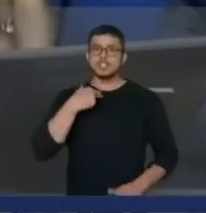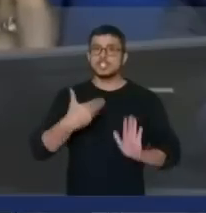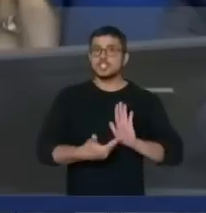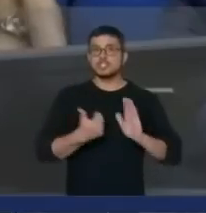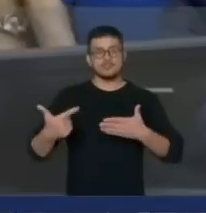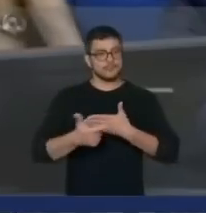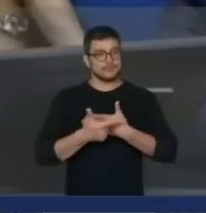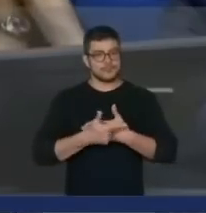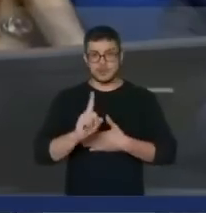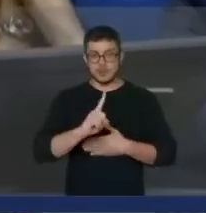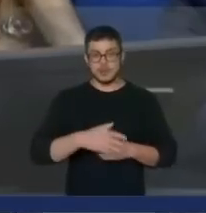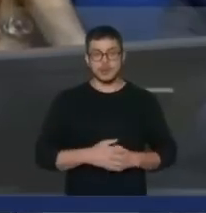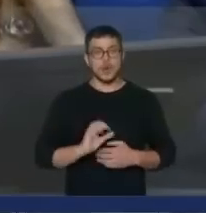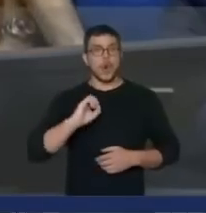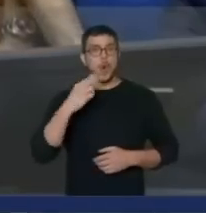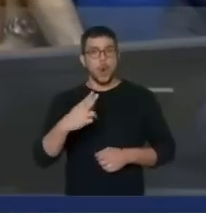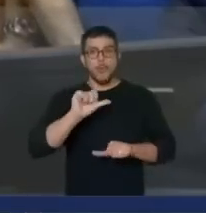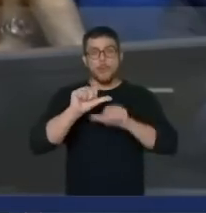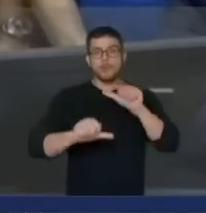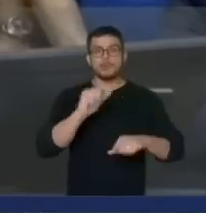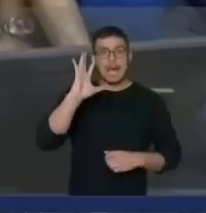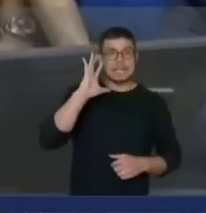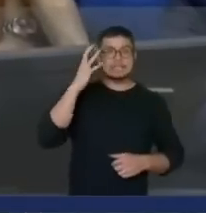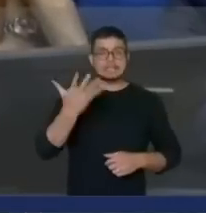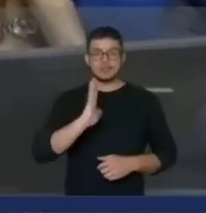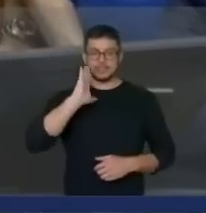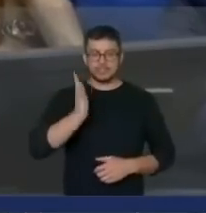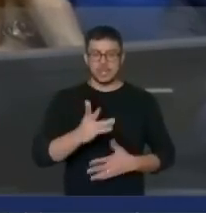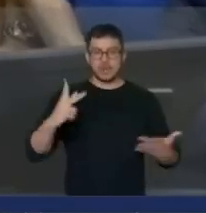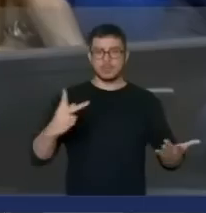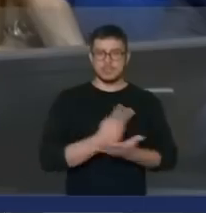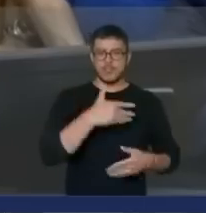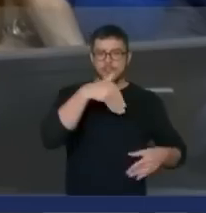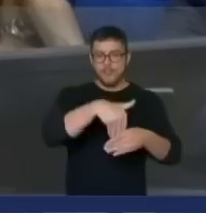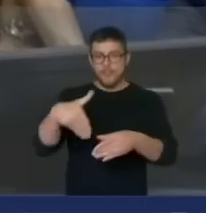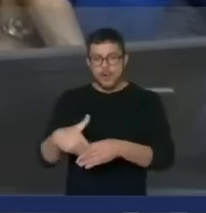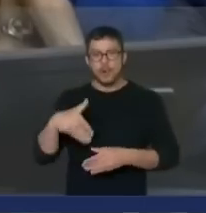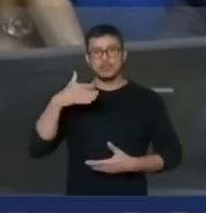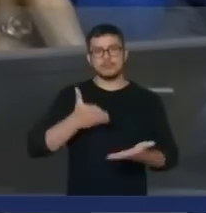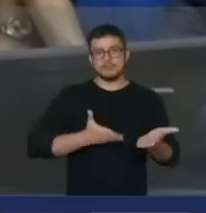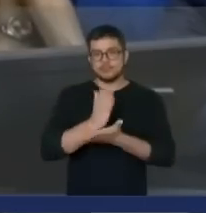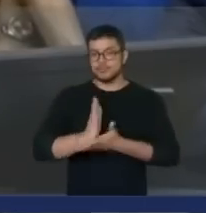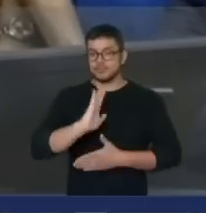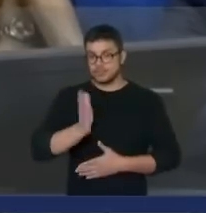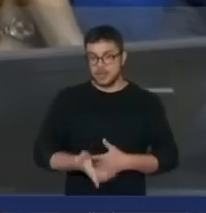amplamente debatidas, votadas e aprovadas. O legislativo, sim, é o